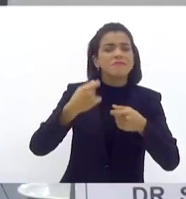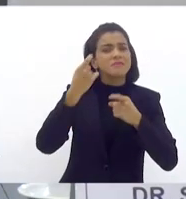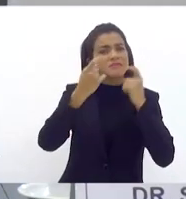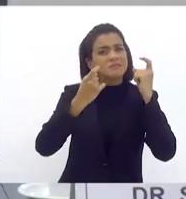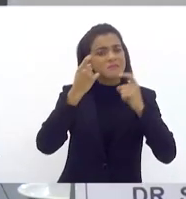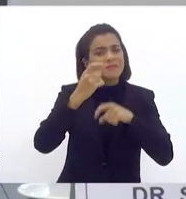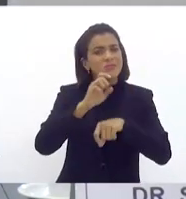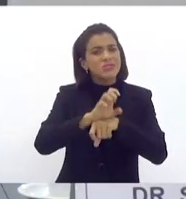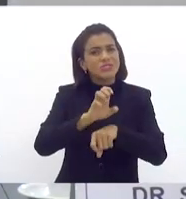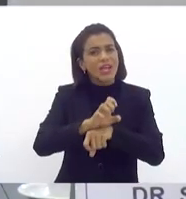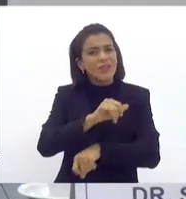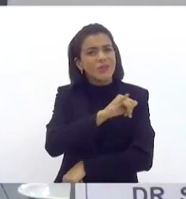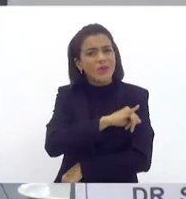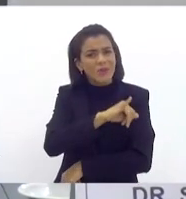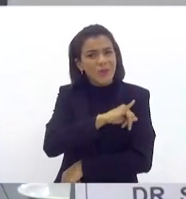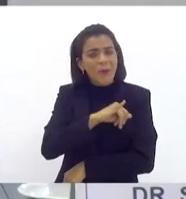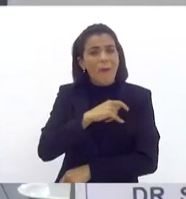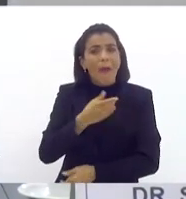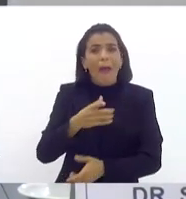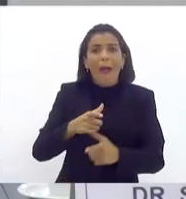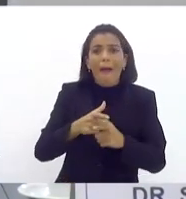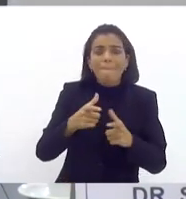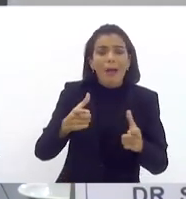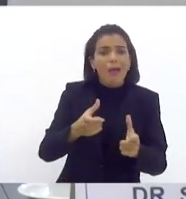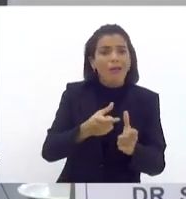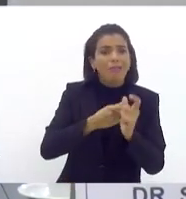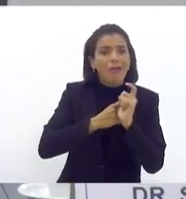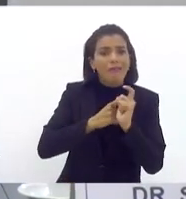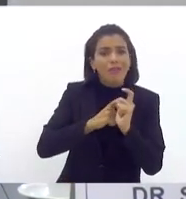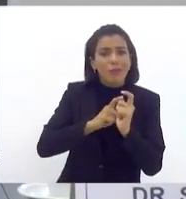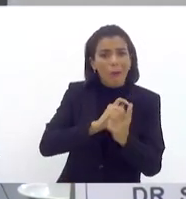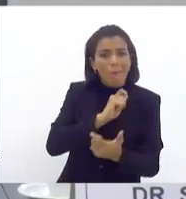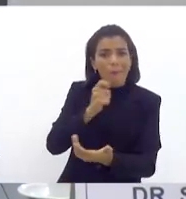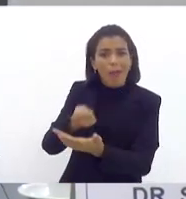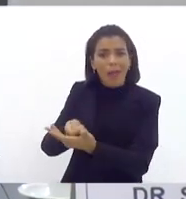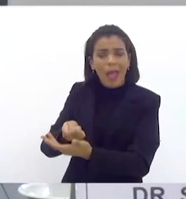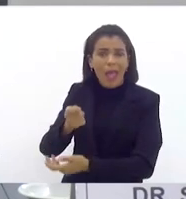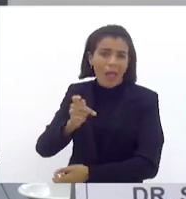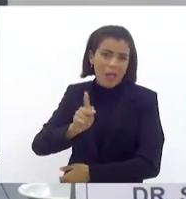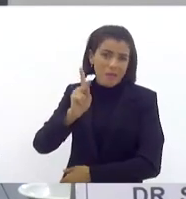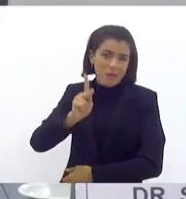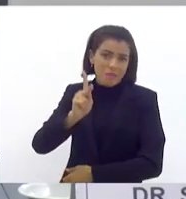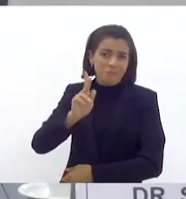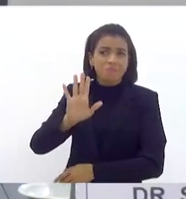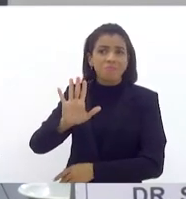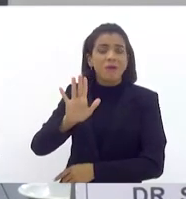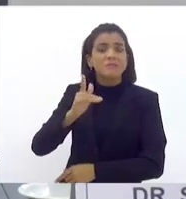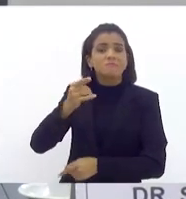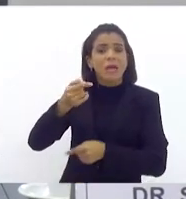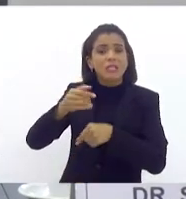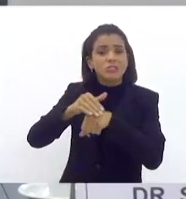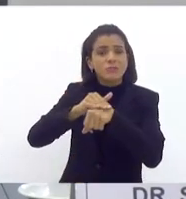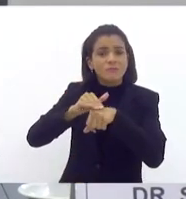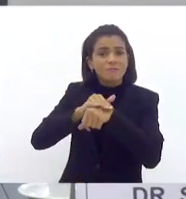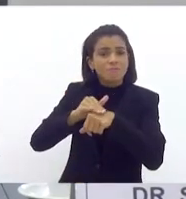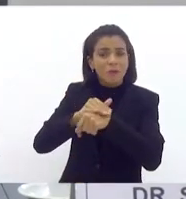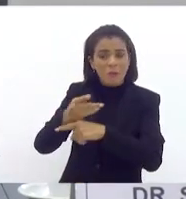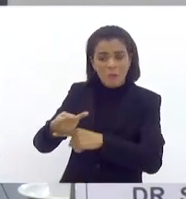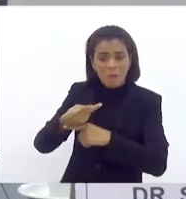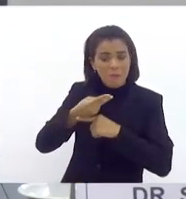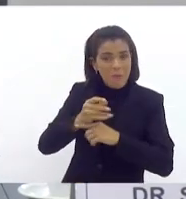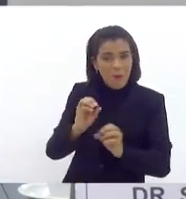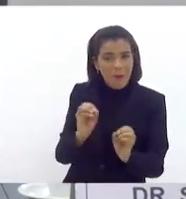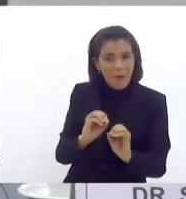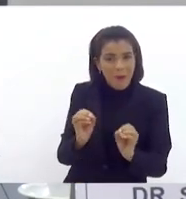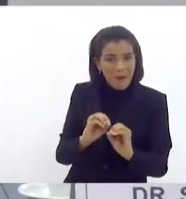Estado do Rio de Janeiro tem como a maior devedora do Estado do Rio de Janeiro a Petrobras. Para discutir o que deve, não tem a preocupação de vir à casa. Para discutir